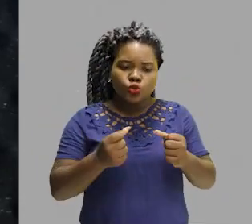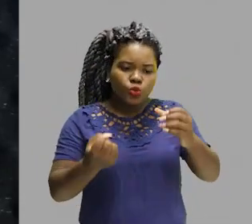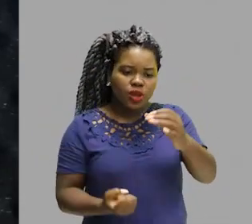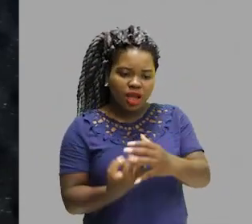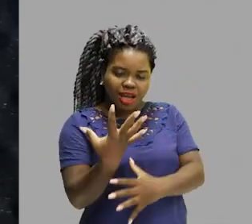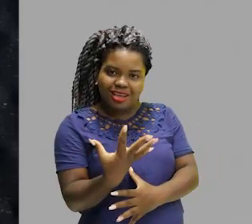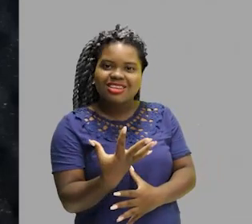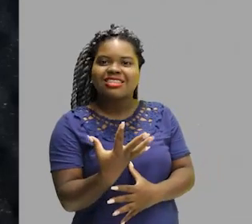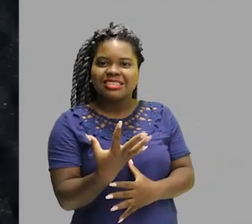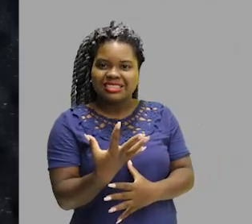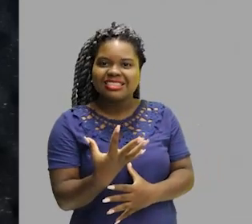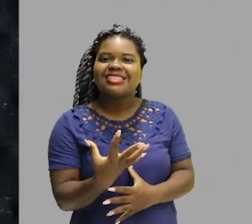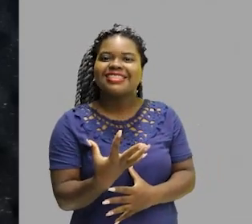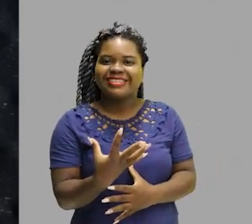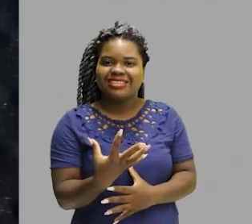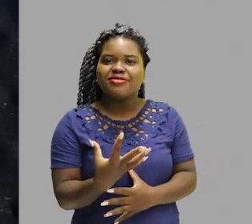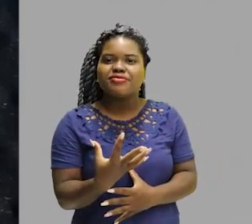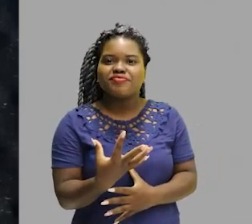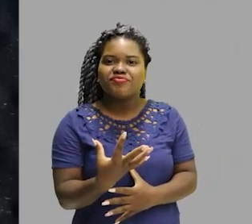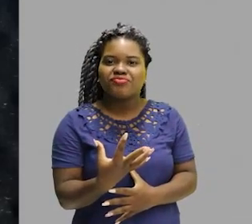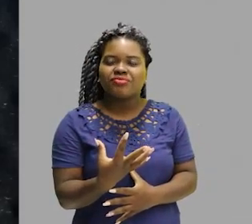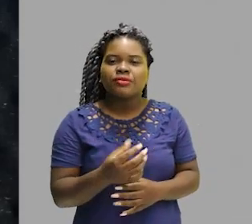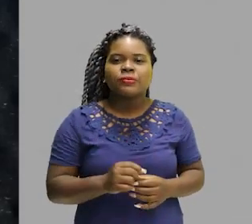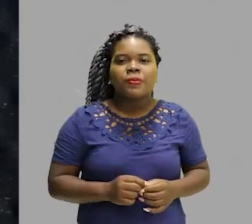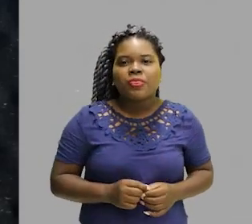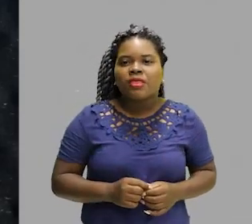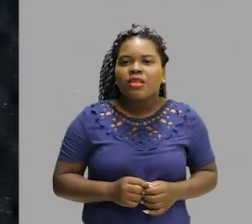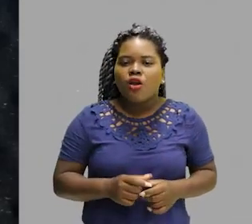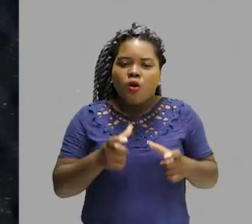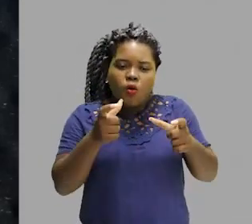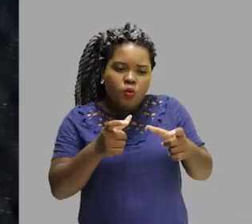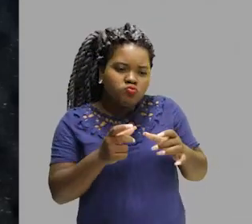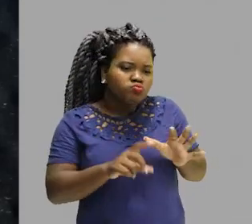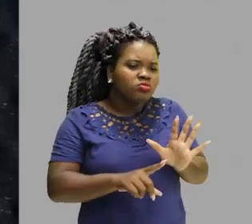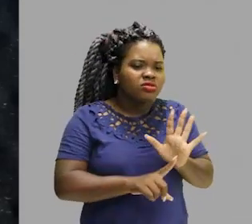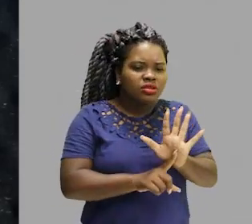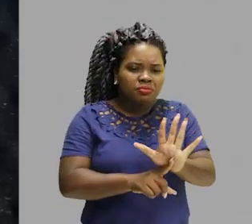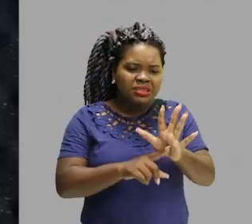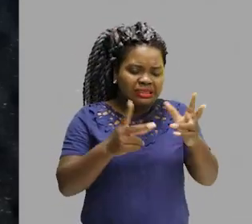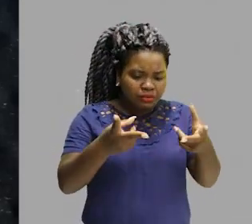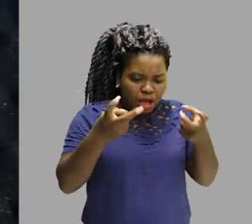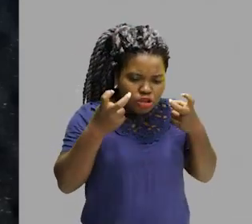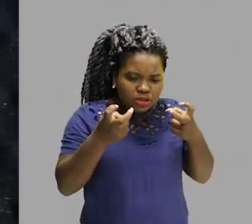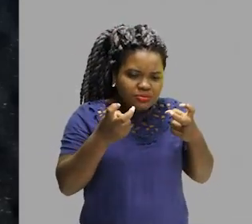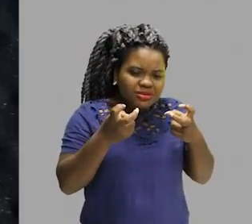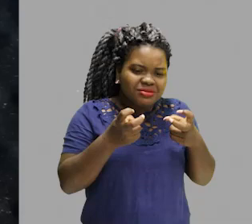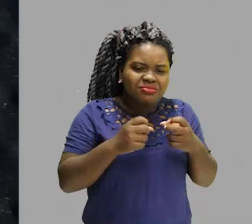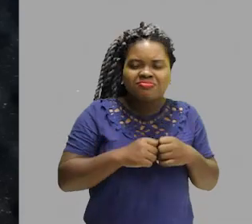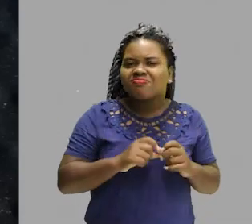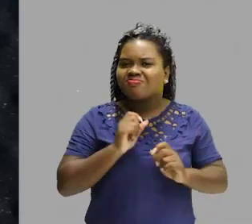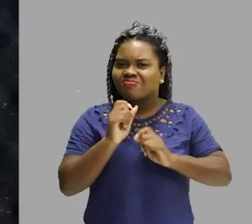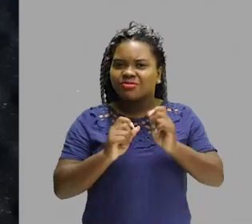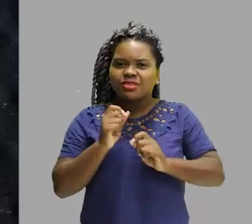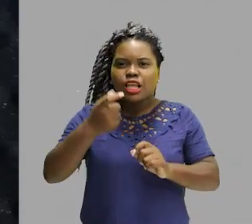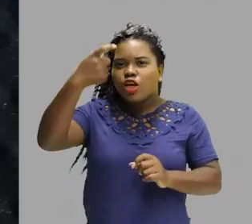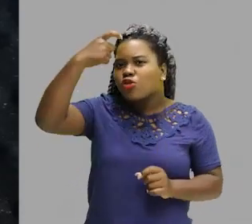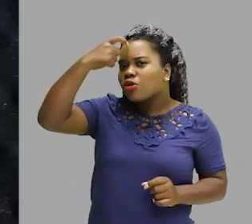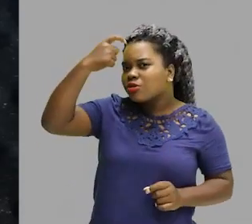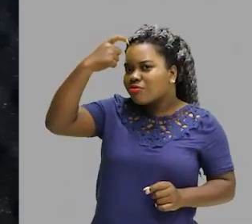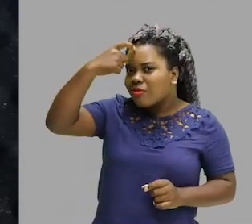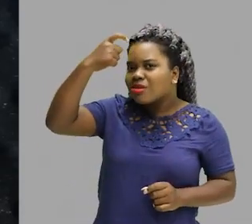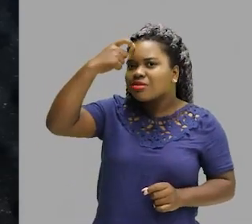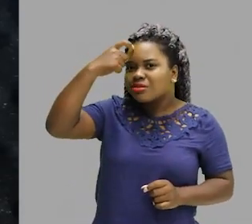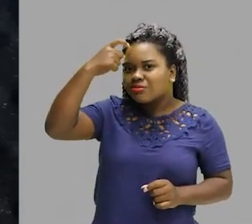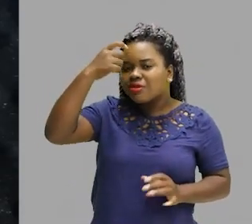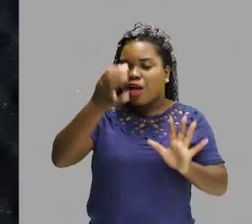cria subjetivamente, onde você vai apresentar o seu ponto de vista de uma forma